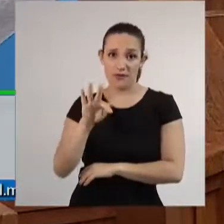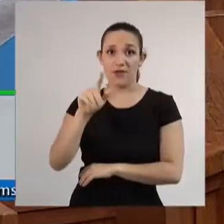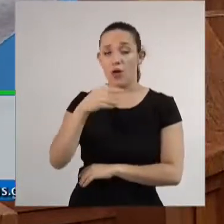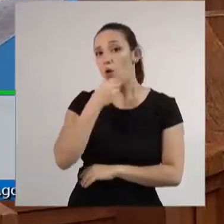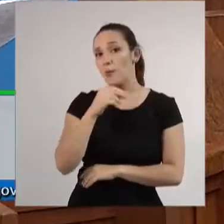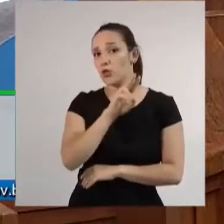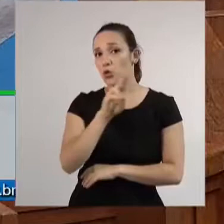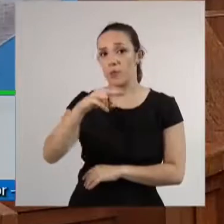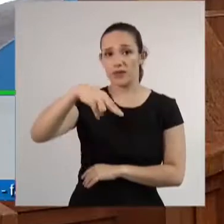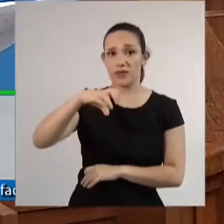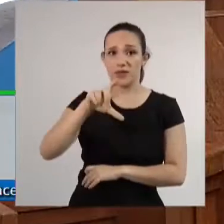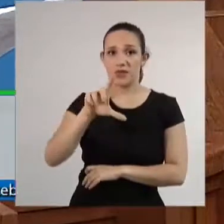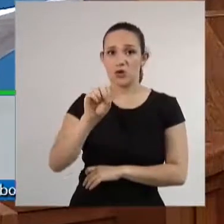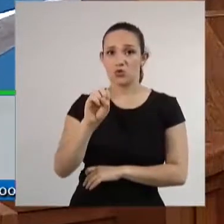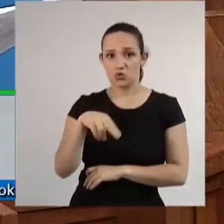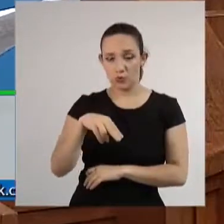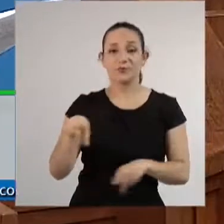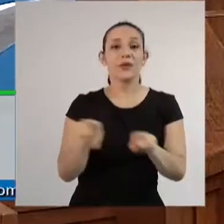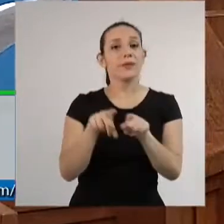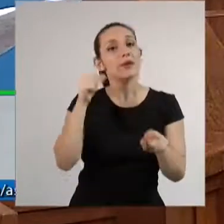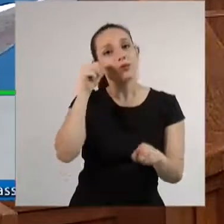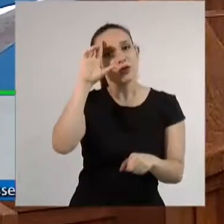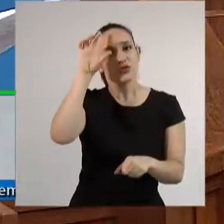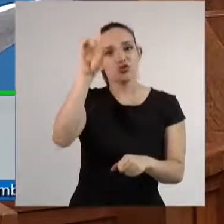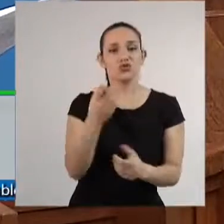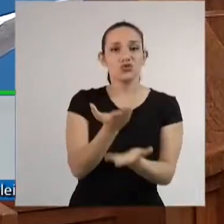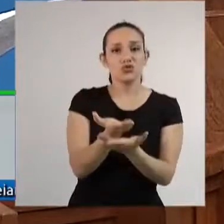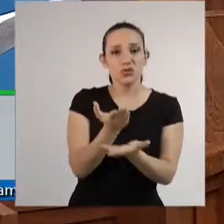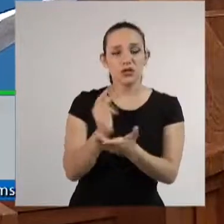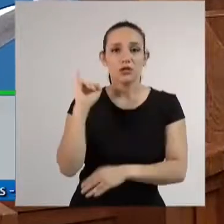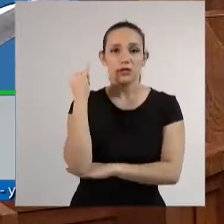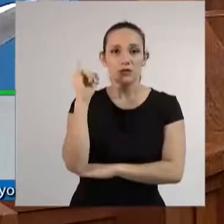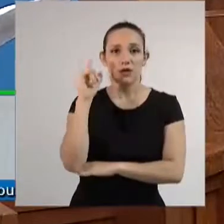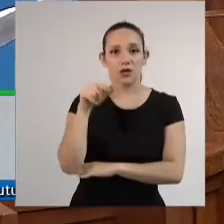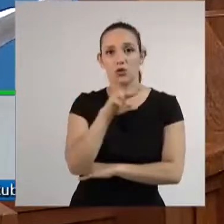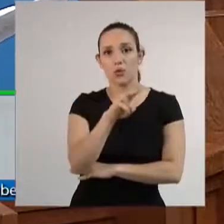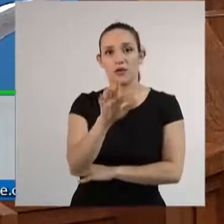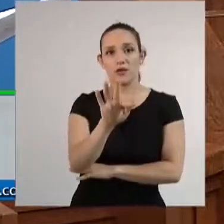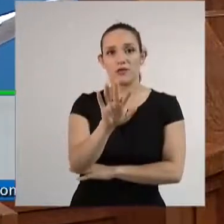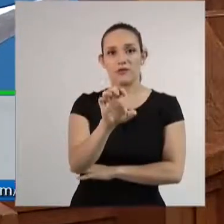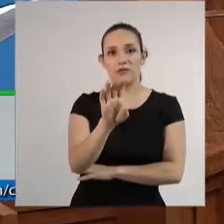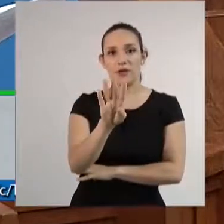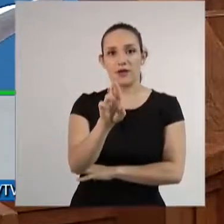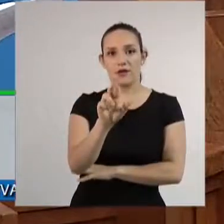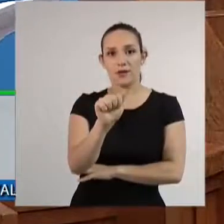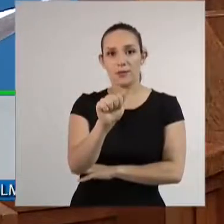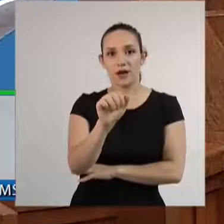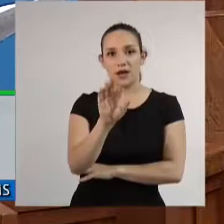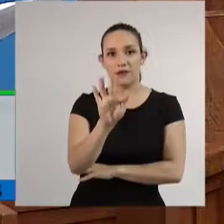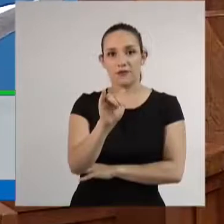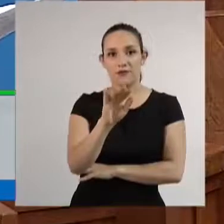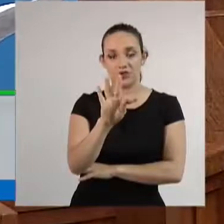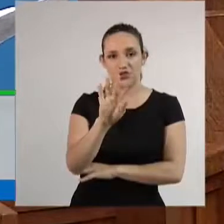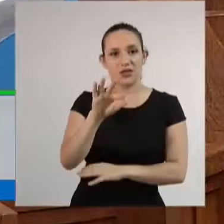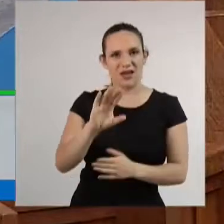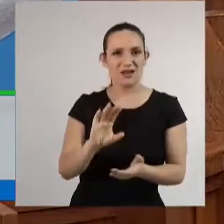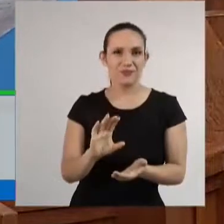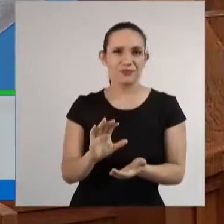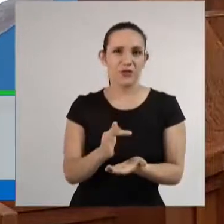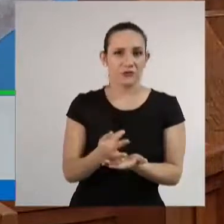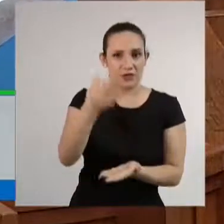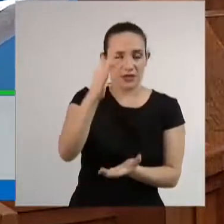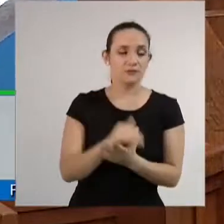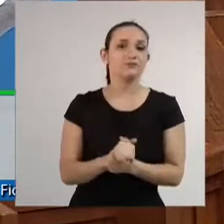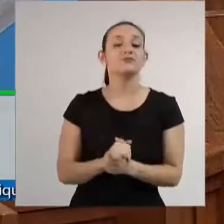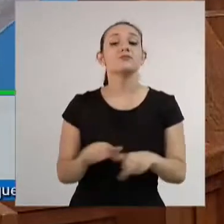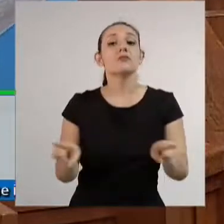a diretora de Estudos Tributários da FEBRAFIT, de Griola Lilian Decarli, o diretor de